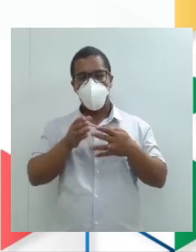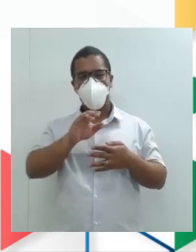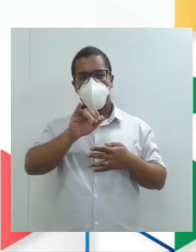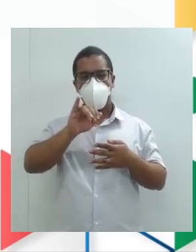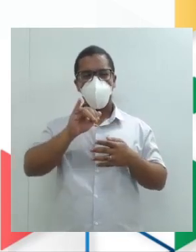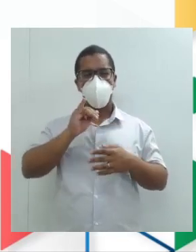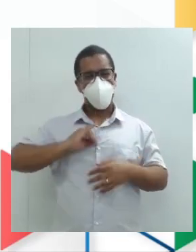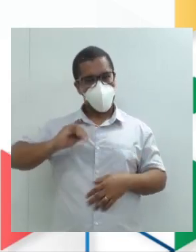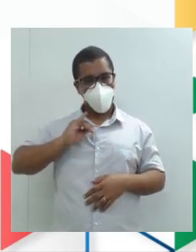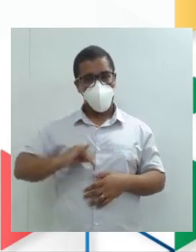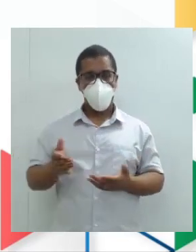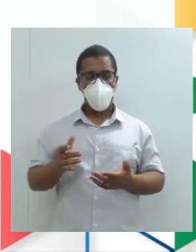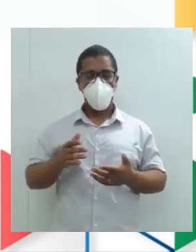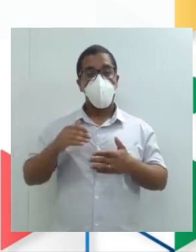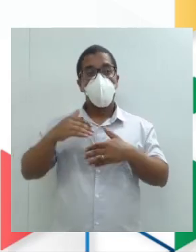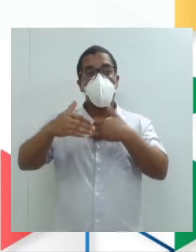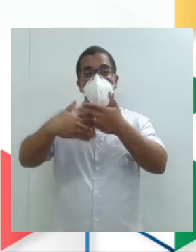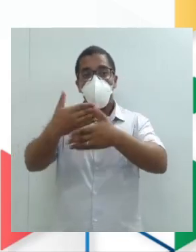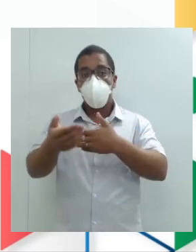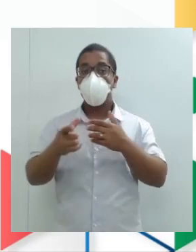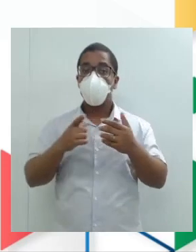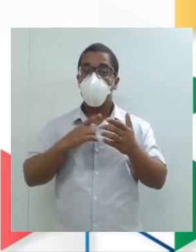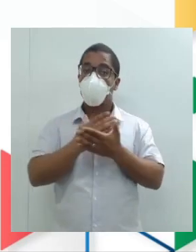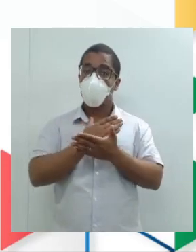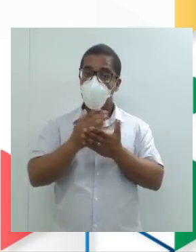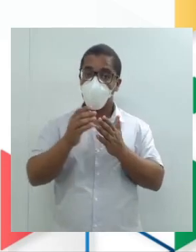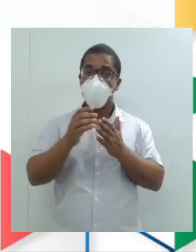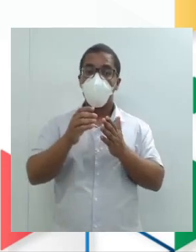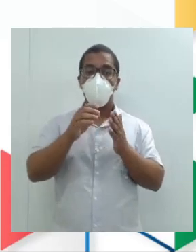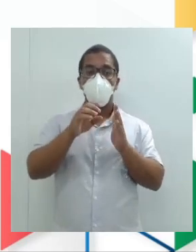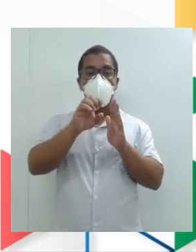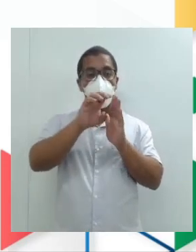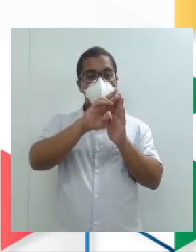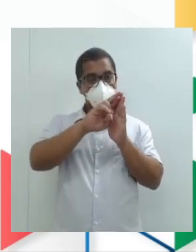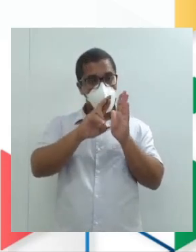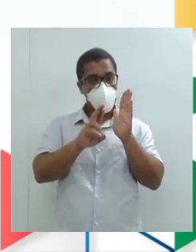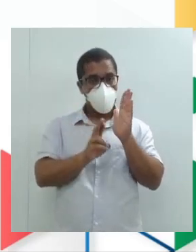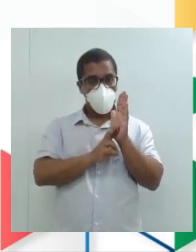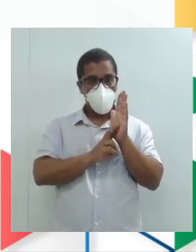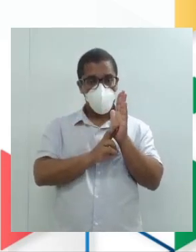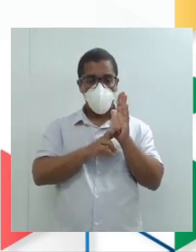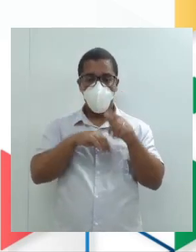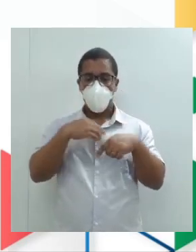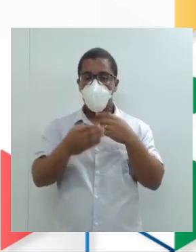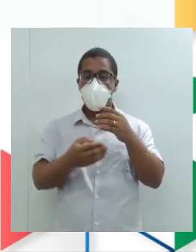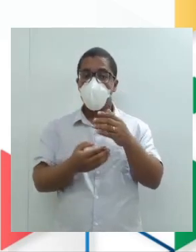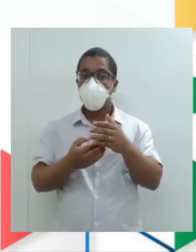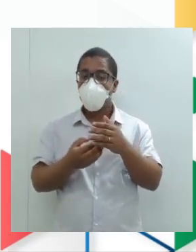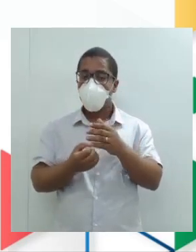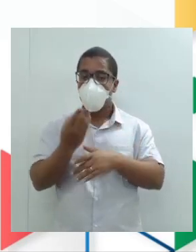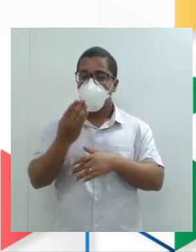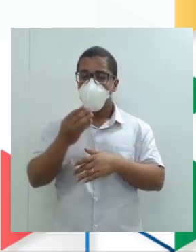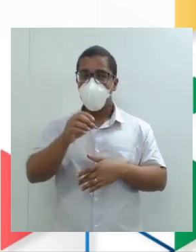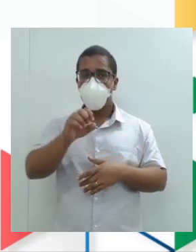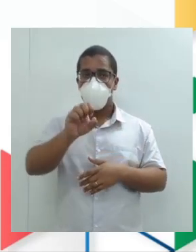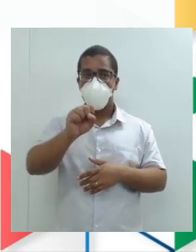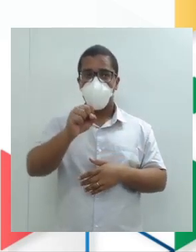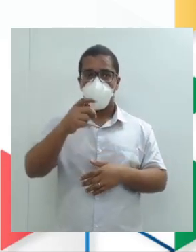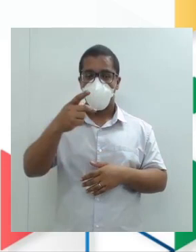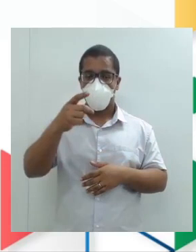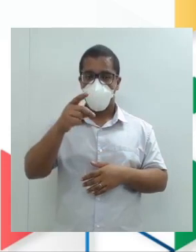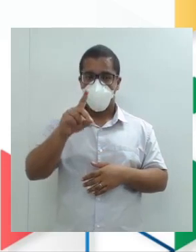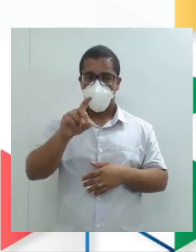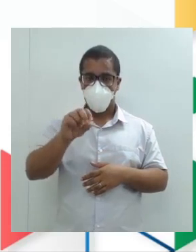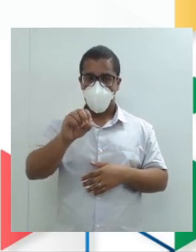e vinculado a algumas regras, chegando à expressão sport, né? Uma expressão em língua